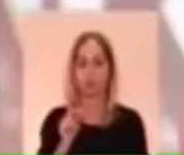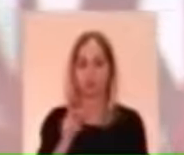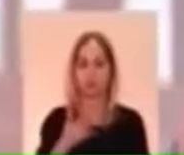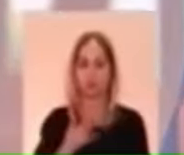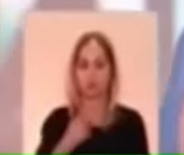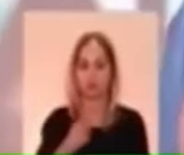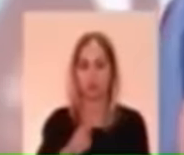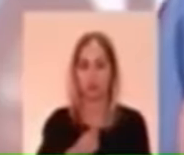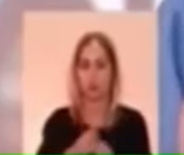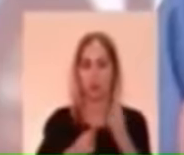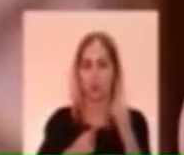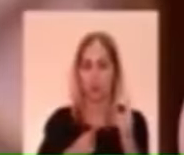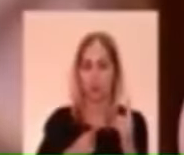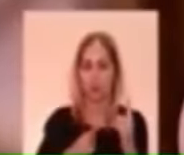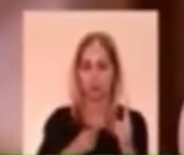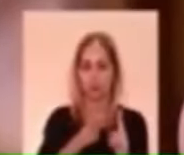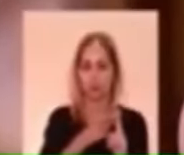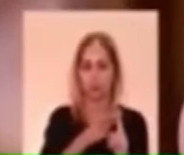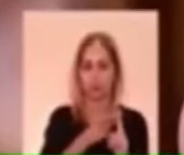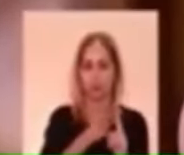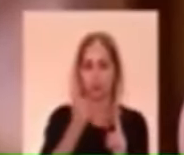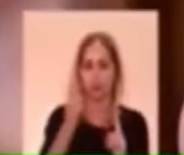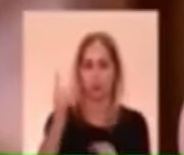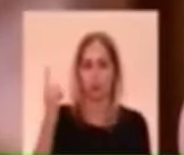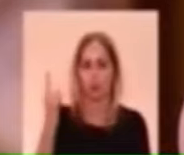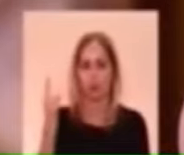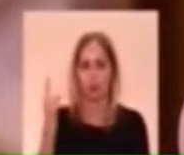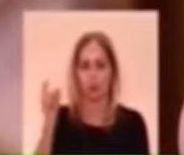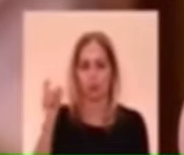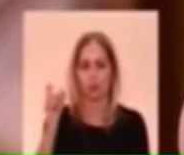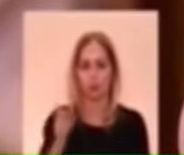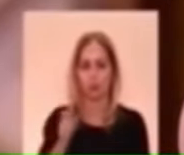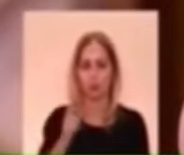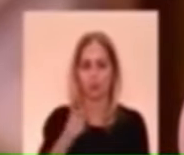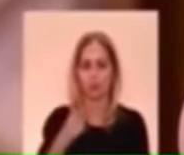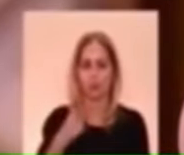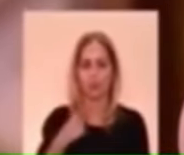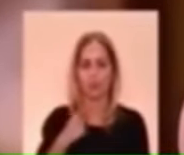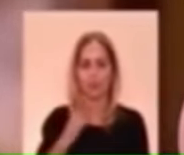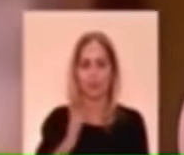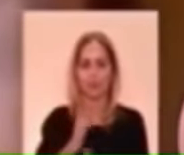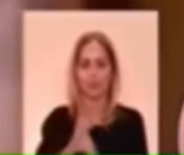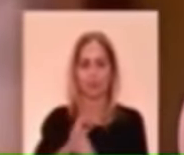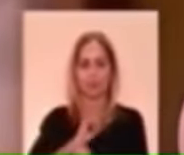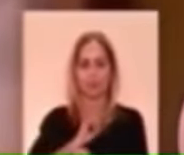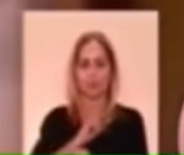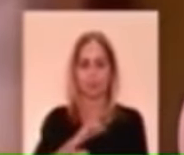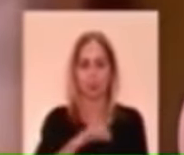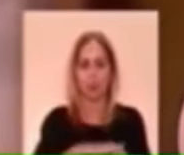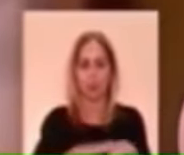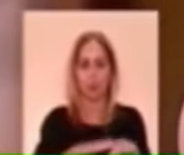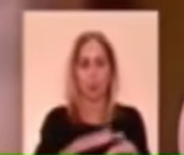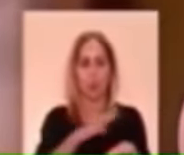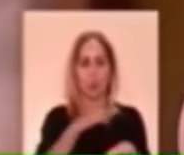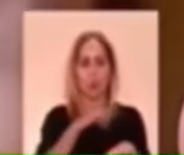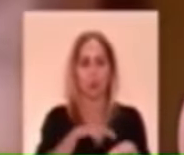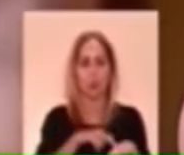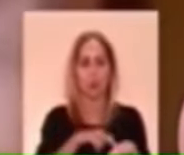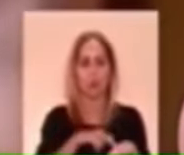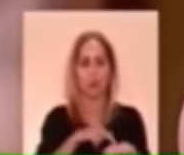decisões muito mais importantes como seja a demandar prender ou a demandar libertar um determinado